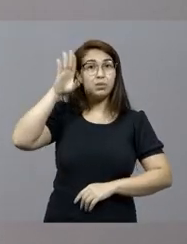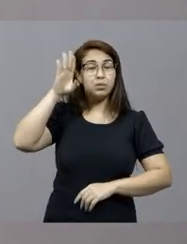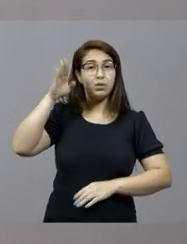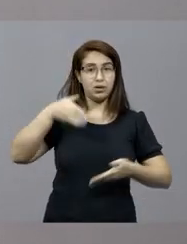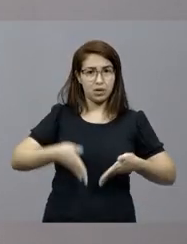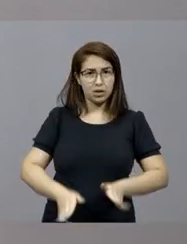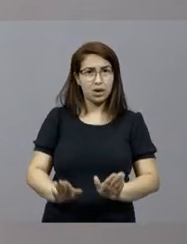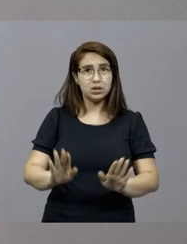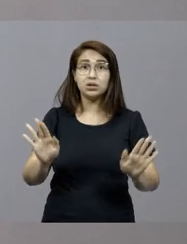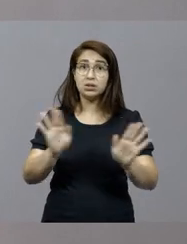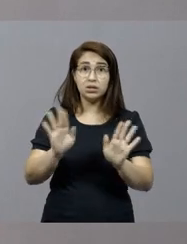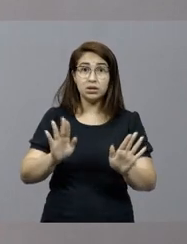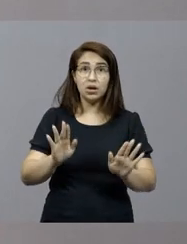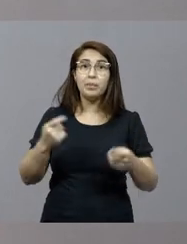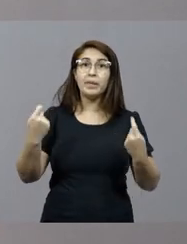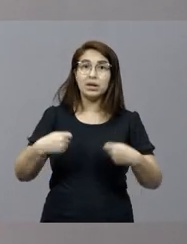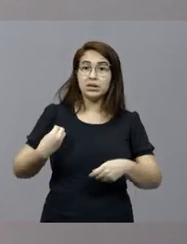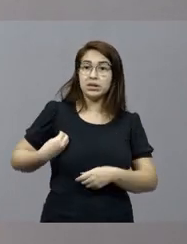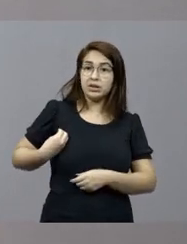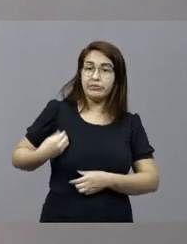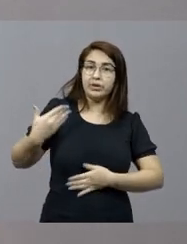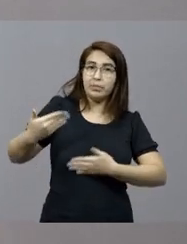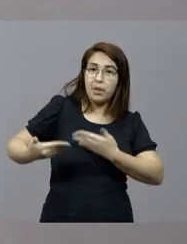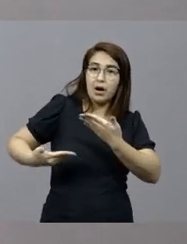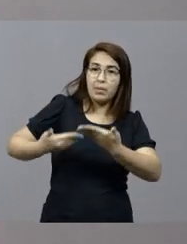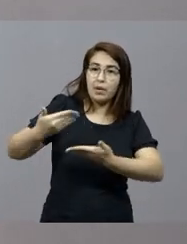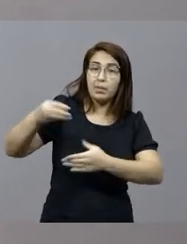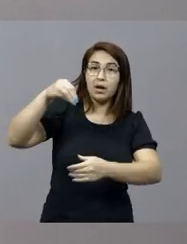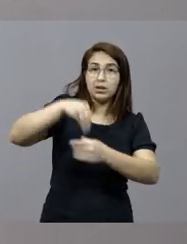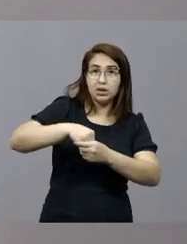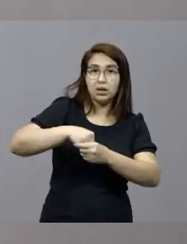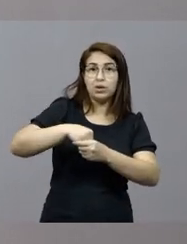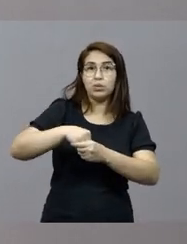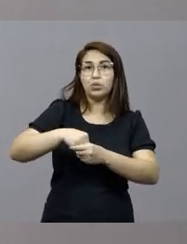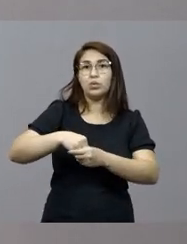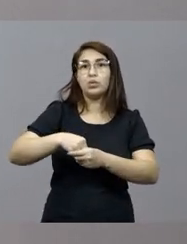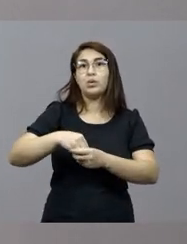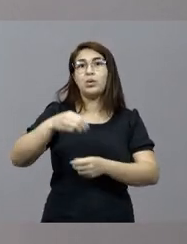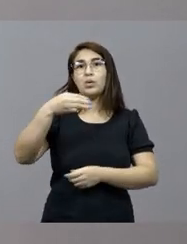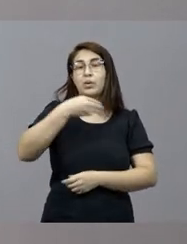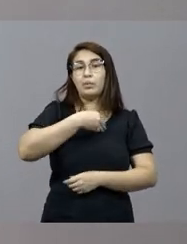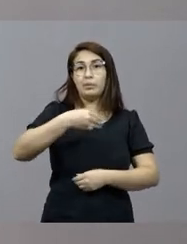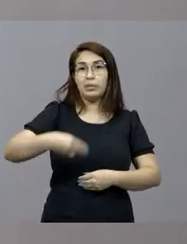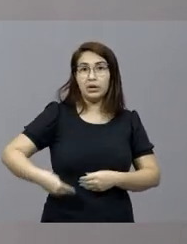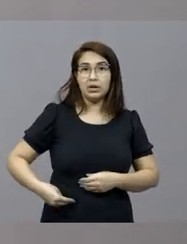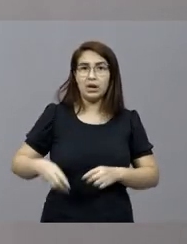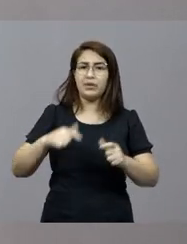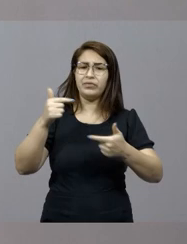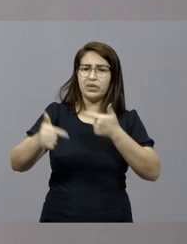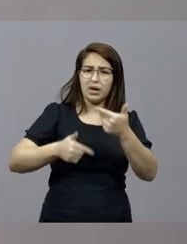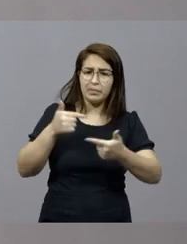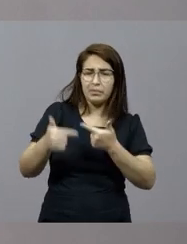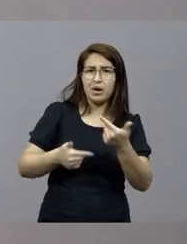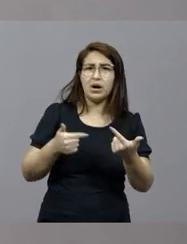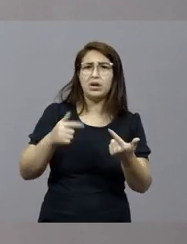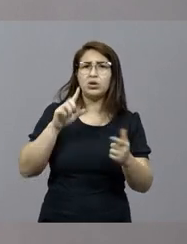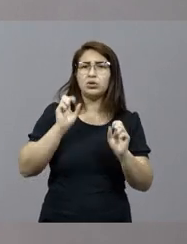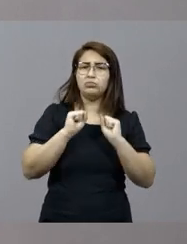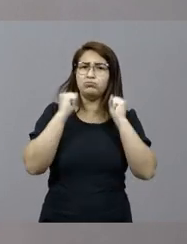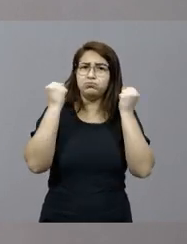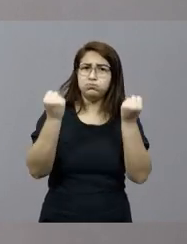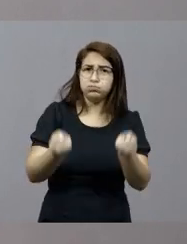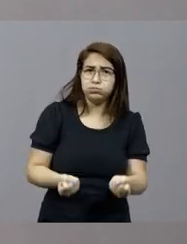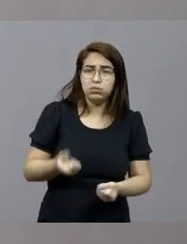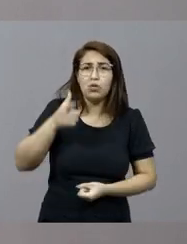Ele também trilha um caminho na instituição militar para, com muito trabalho e dedicação, conquistar ao longo do